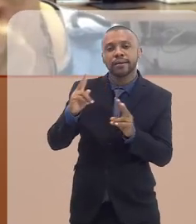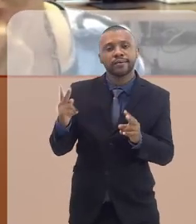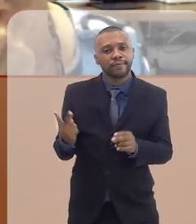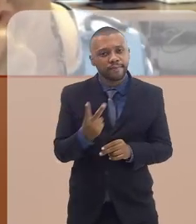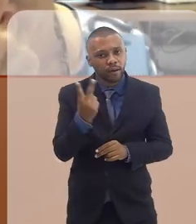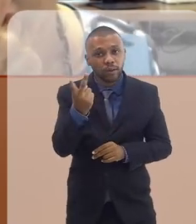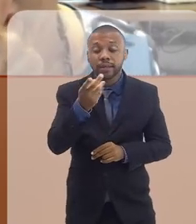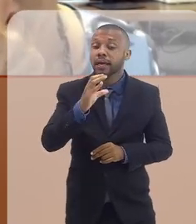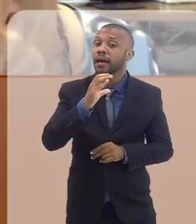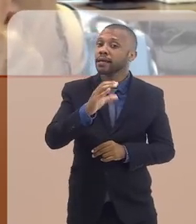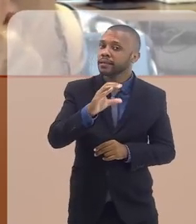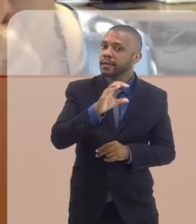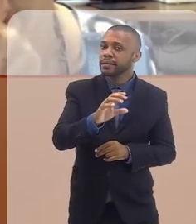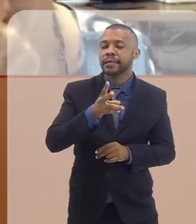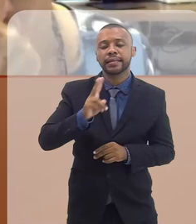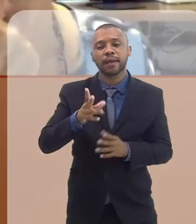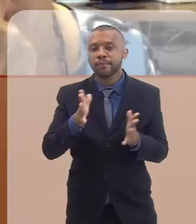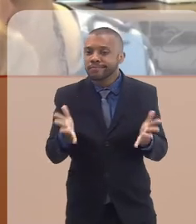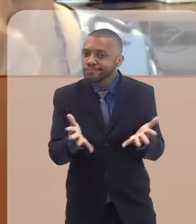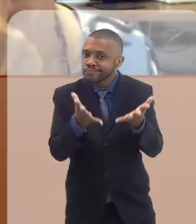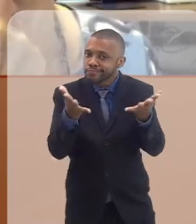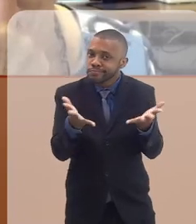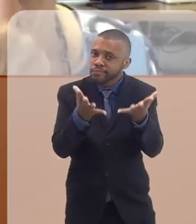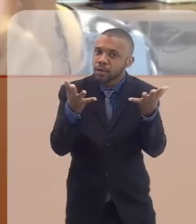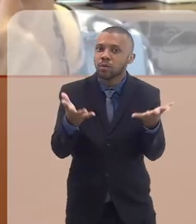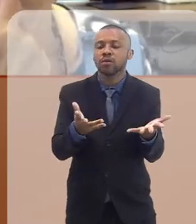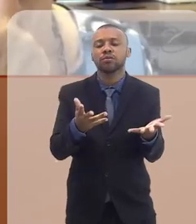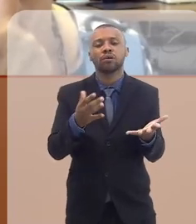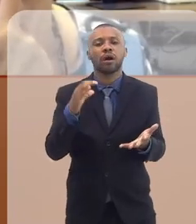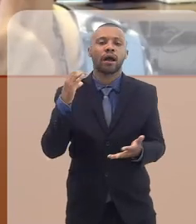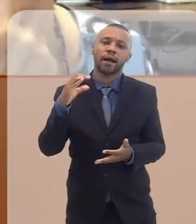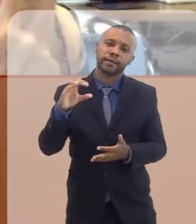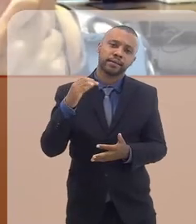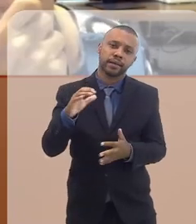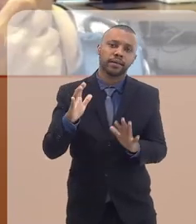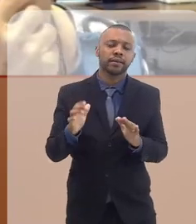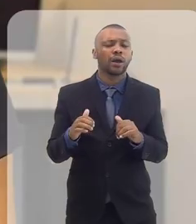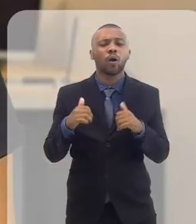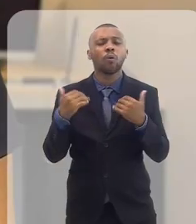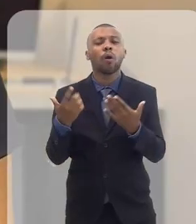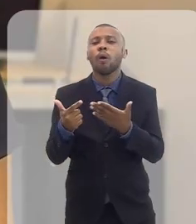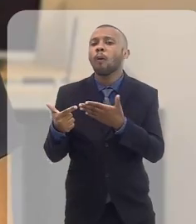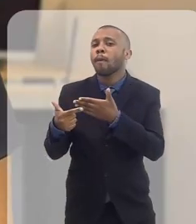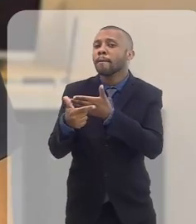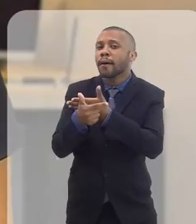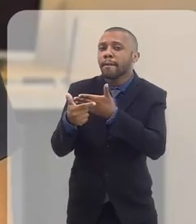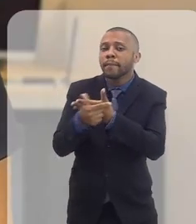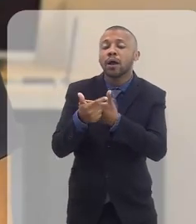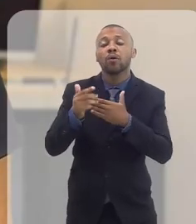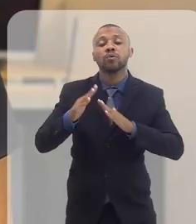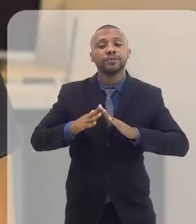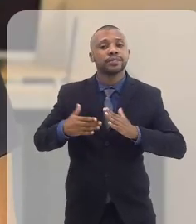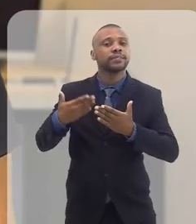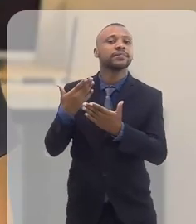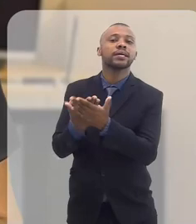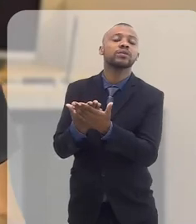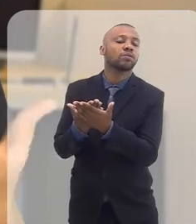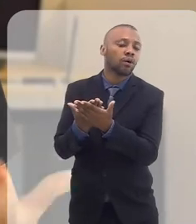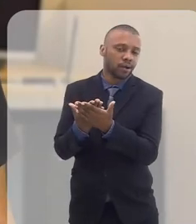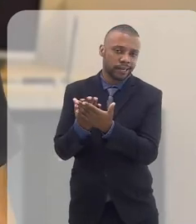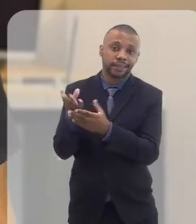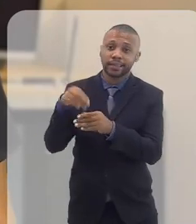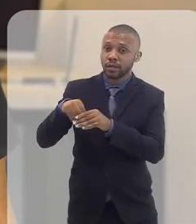país que valoriza a ciência, né, sempre valorizou a ciência. E aí, qual é o papel